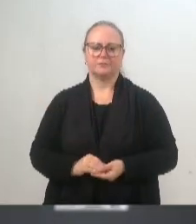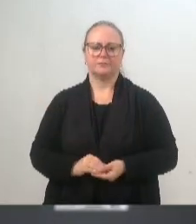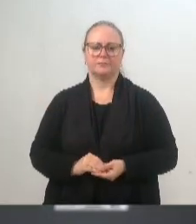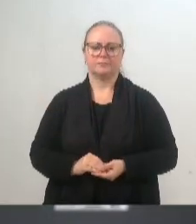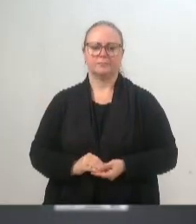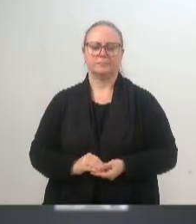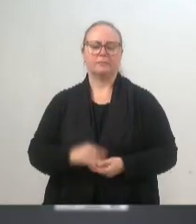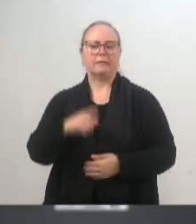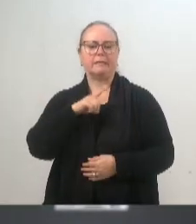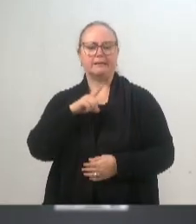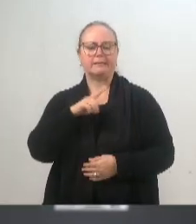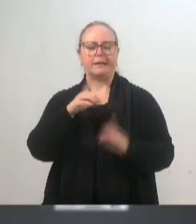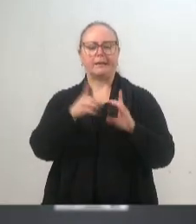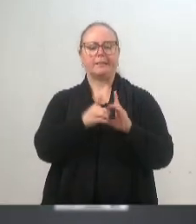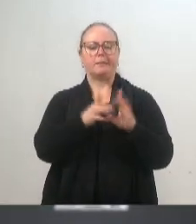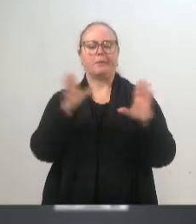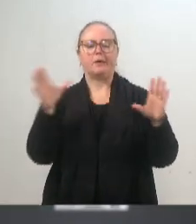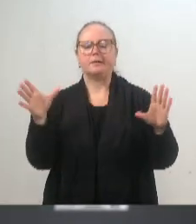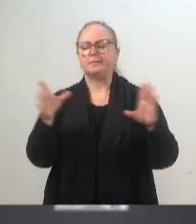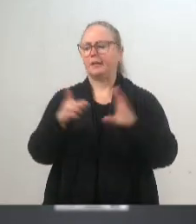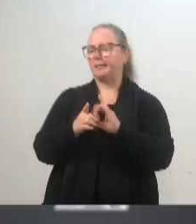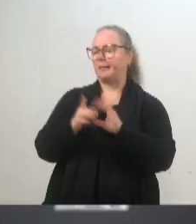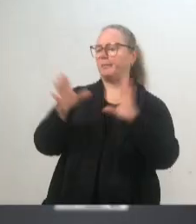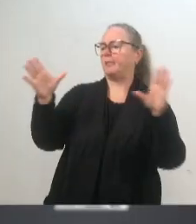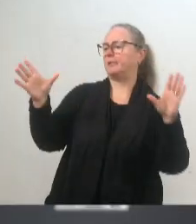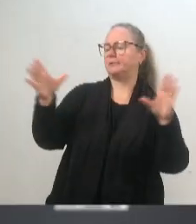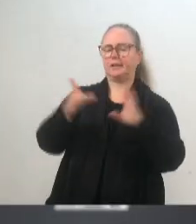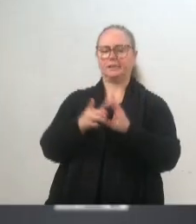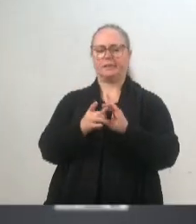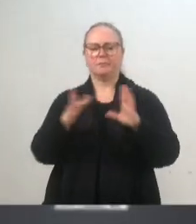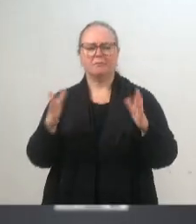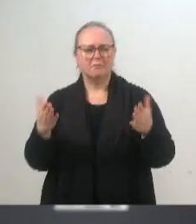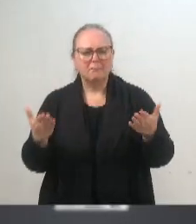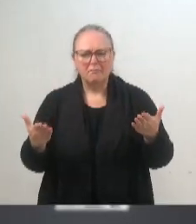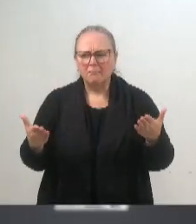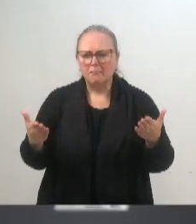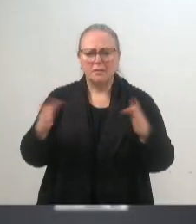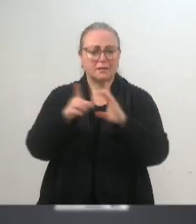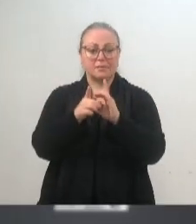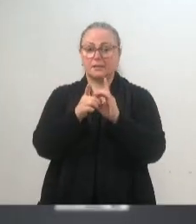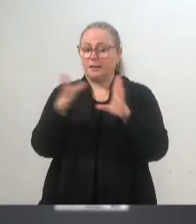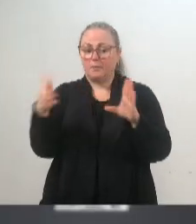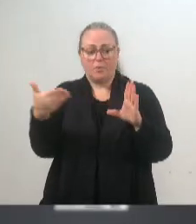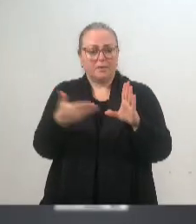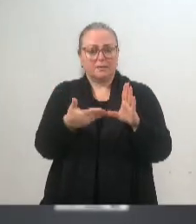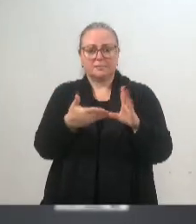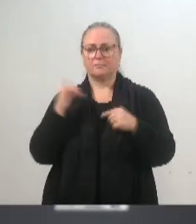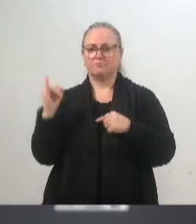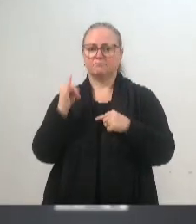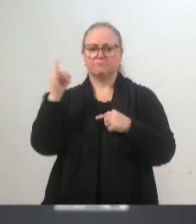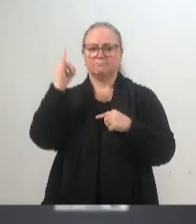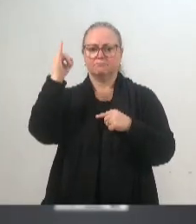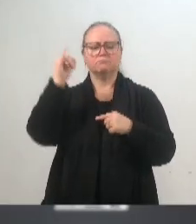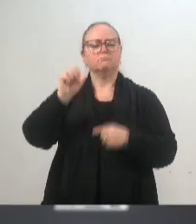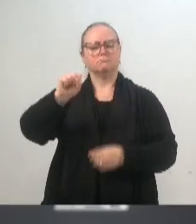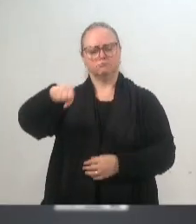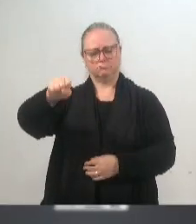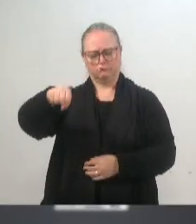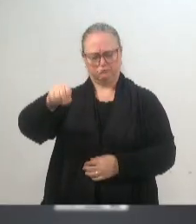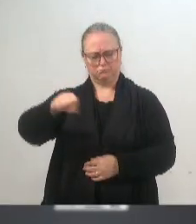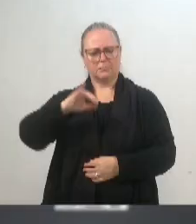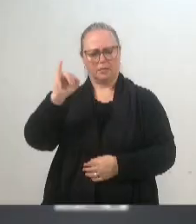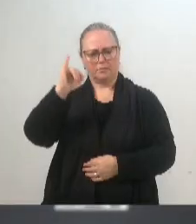democracia, vamos defender a democracia é tudo nesse país. Com certeza ela é